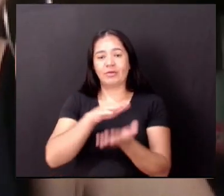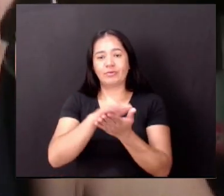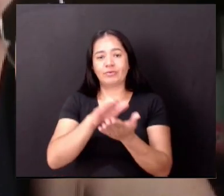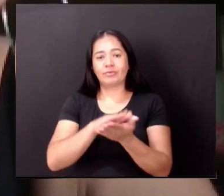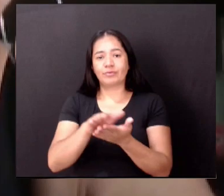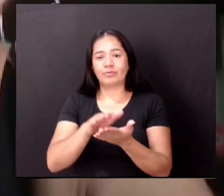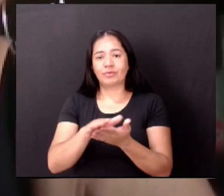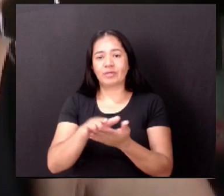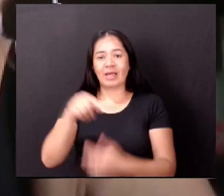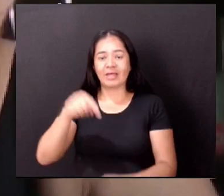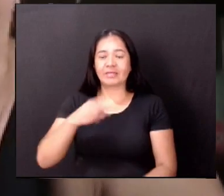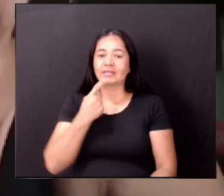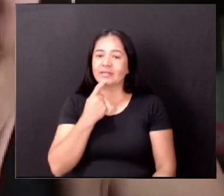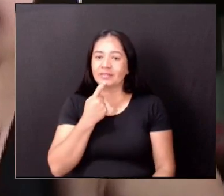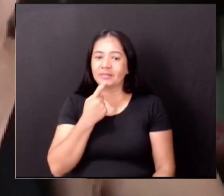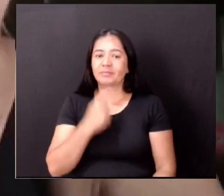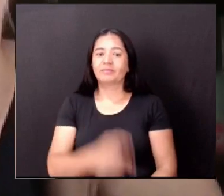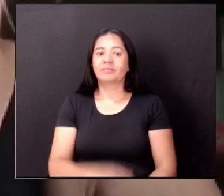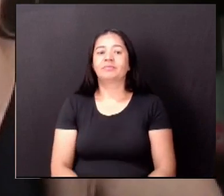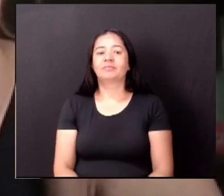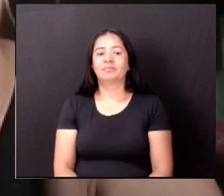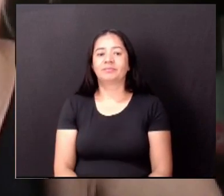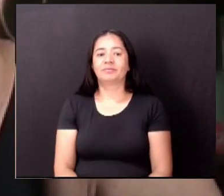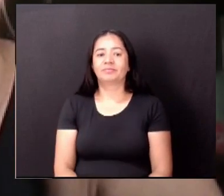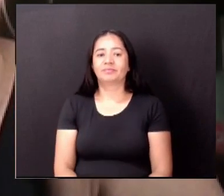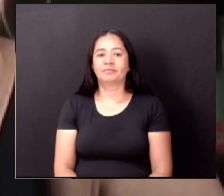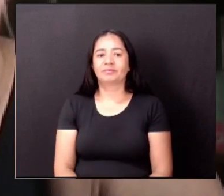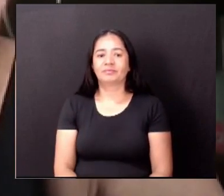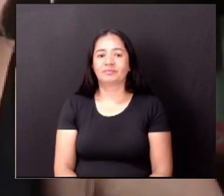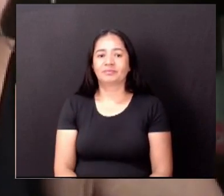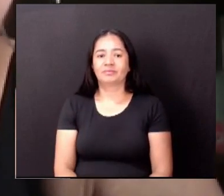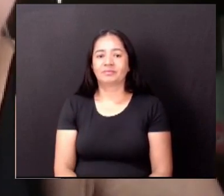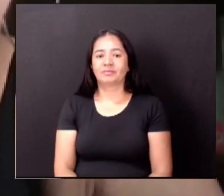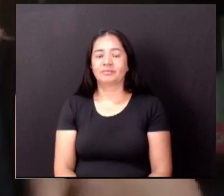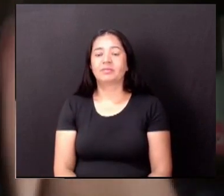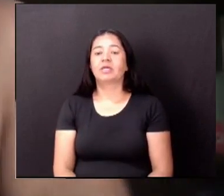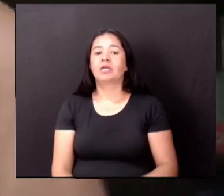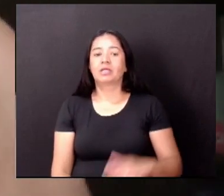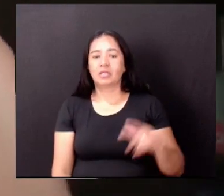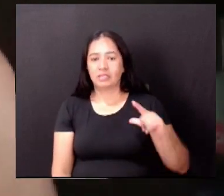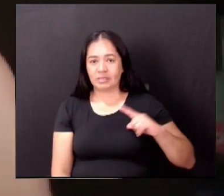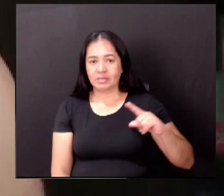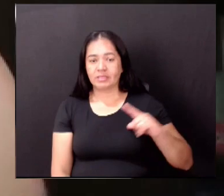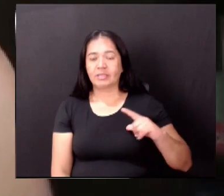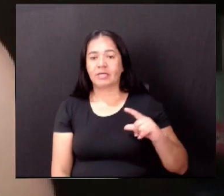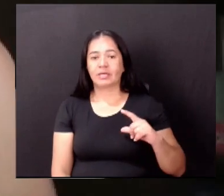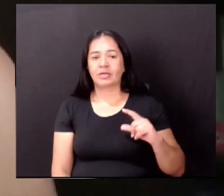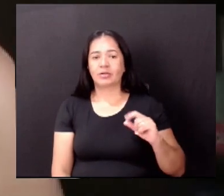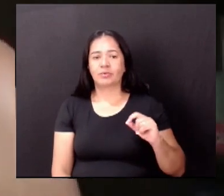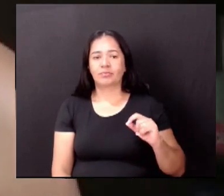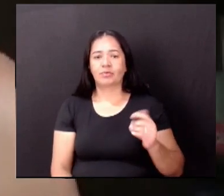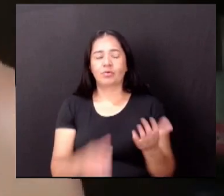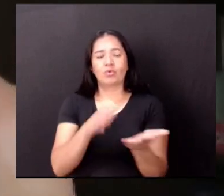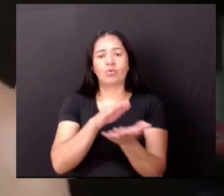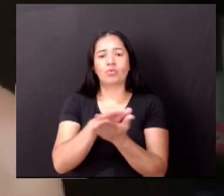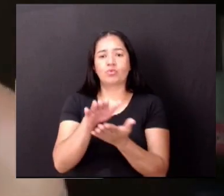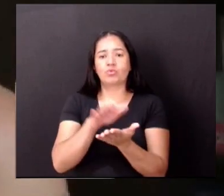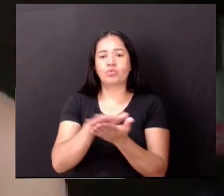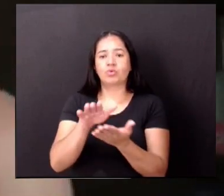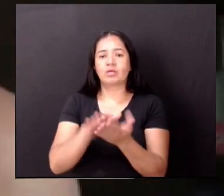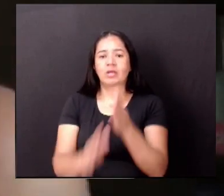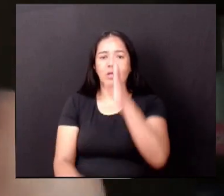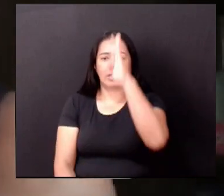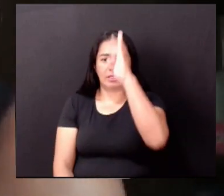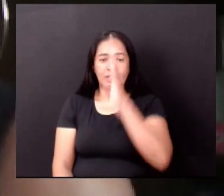@renovarte.art.org. Ela distribui também o livro aqui em Campinas. Maravilha, a gente pode entrar em E contato. ele tem, claro, ele